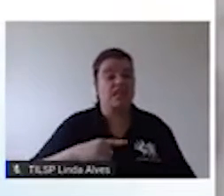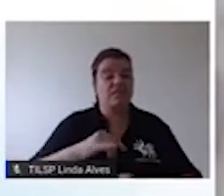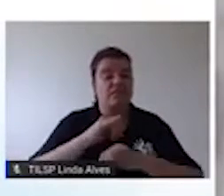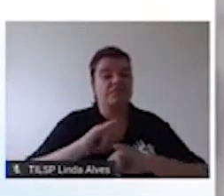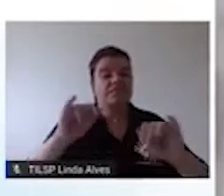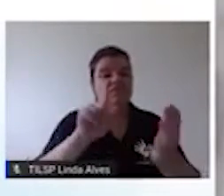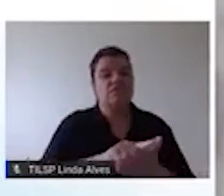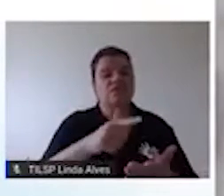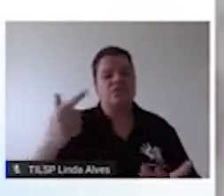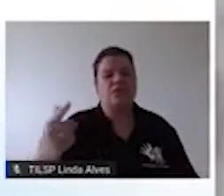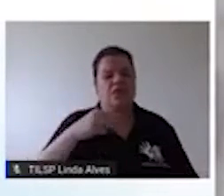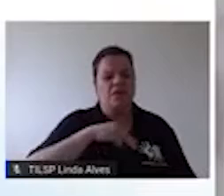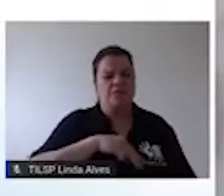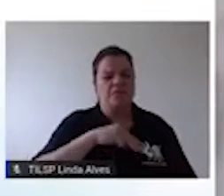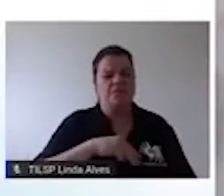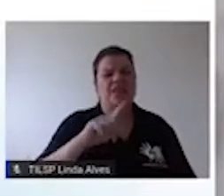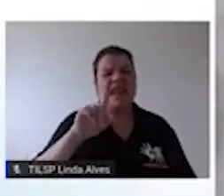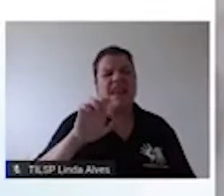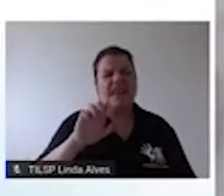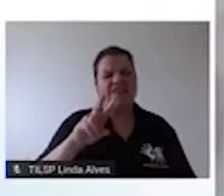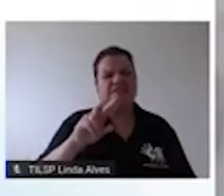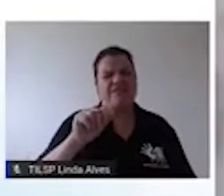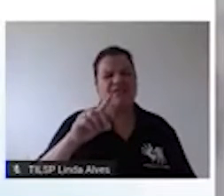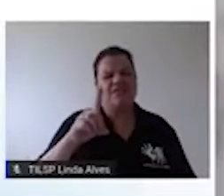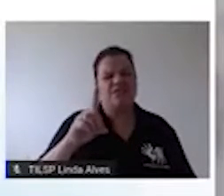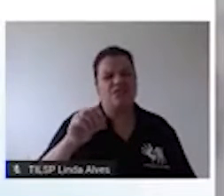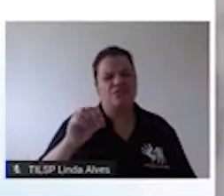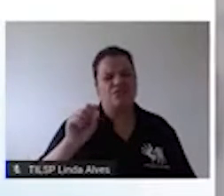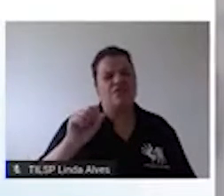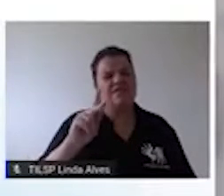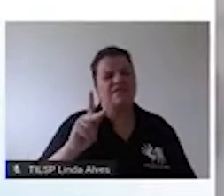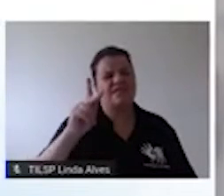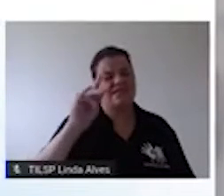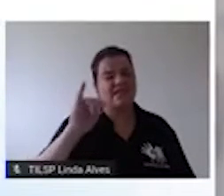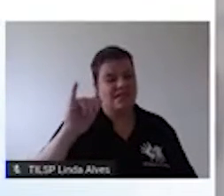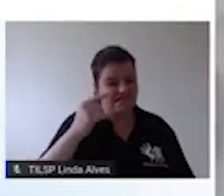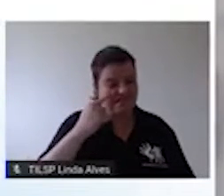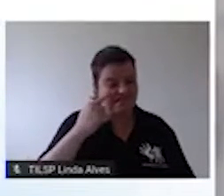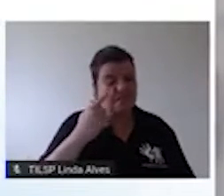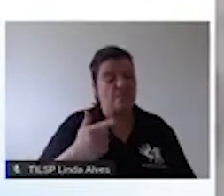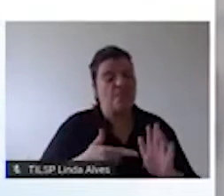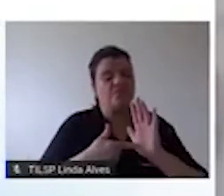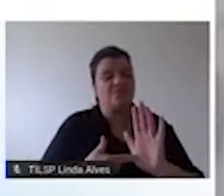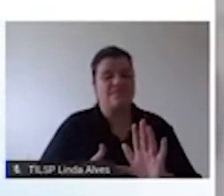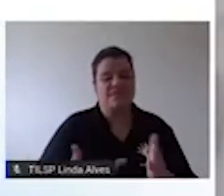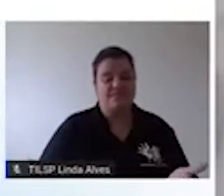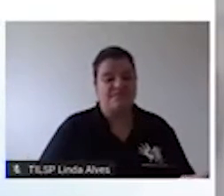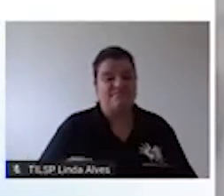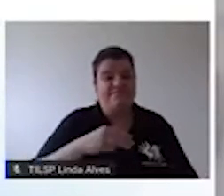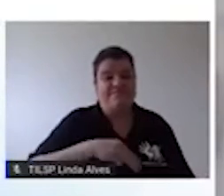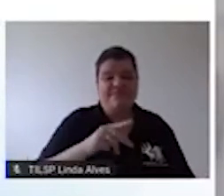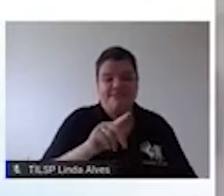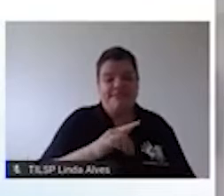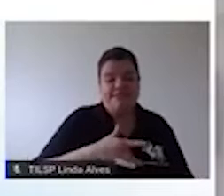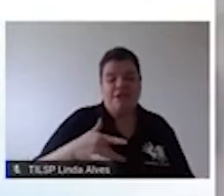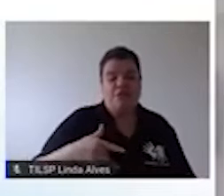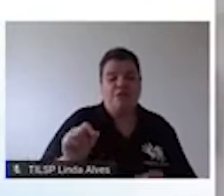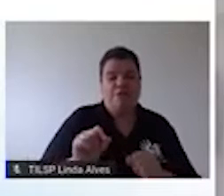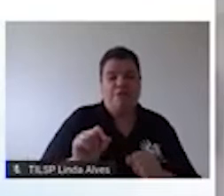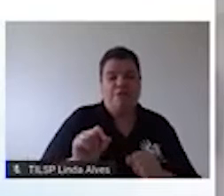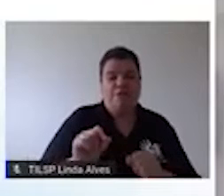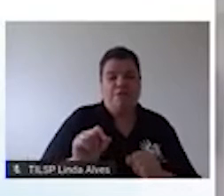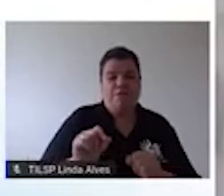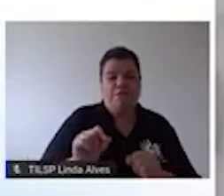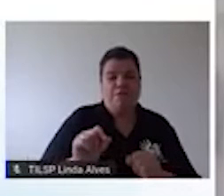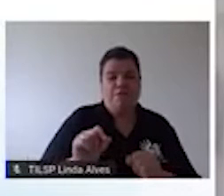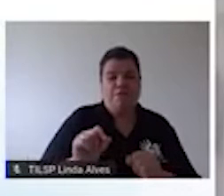dirigida ao ministro Lewandowski, que é que vai cuidar desse caso, mostrando isso. Então, o que eu acredito